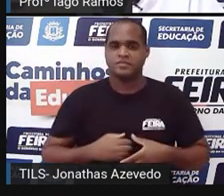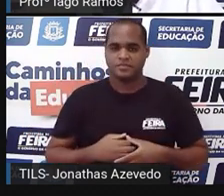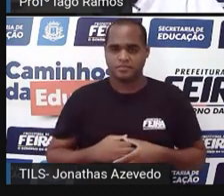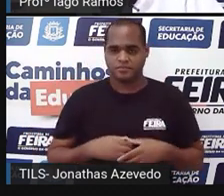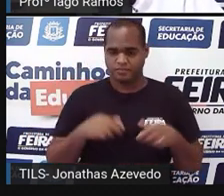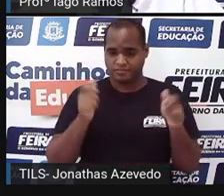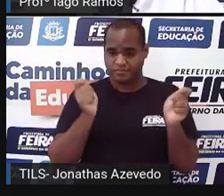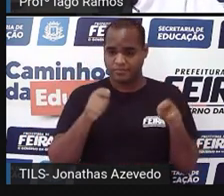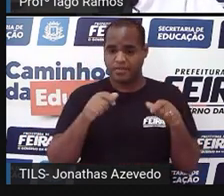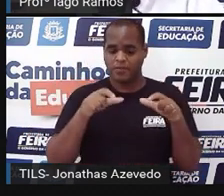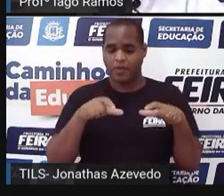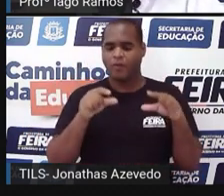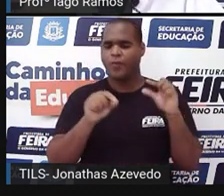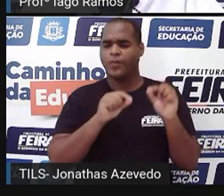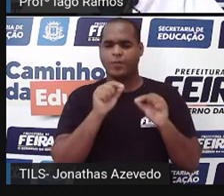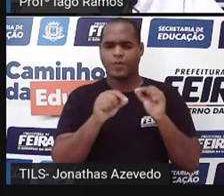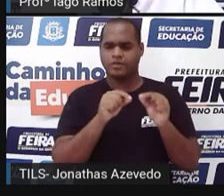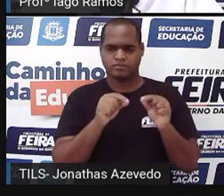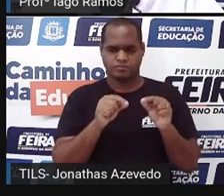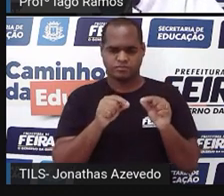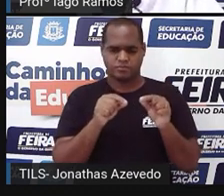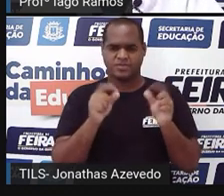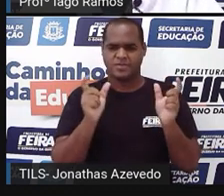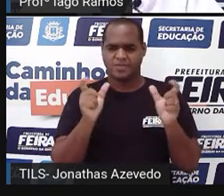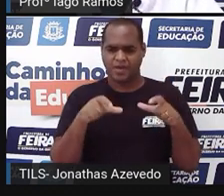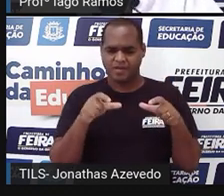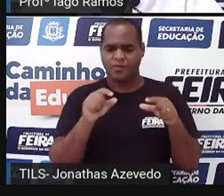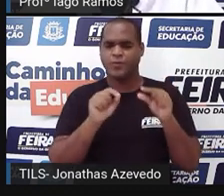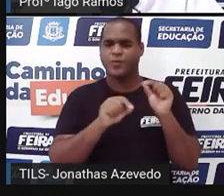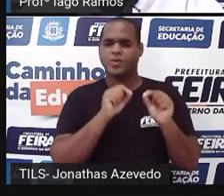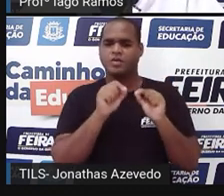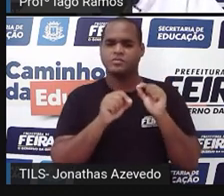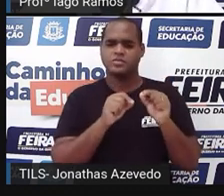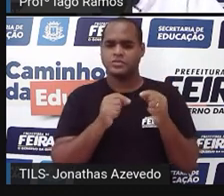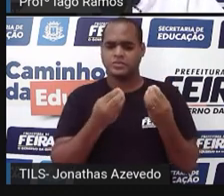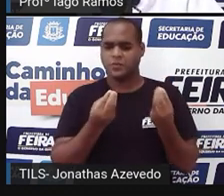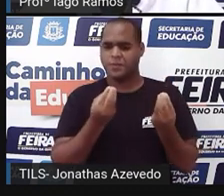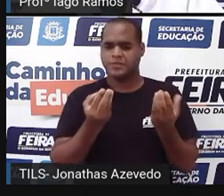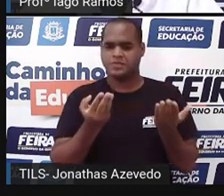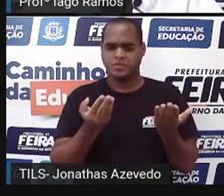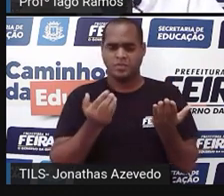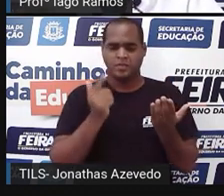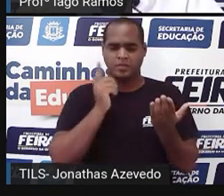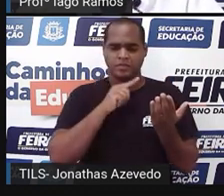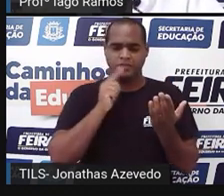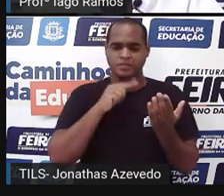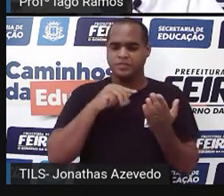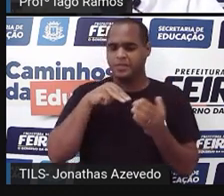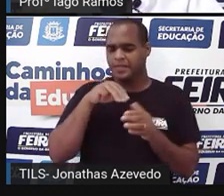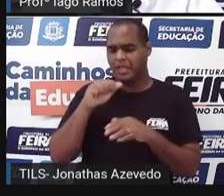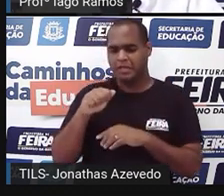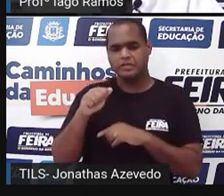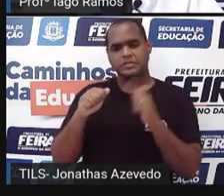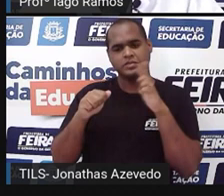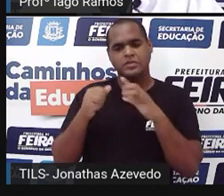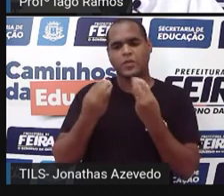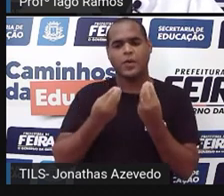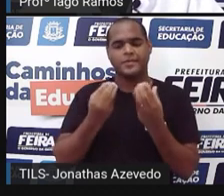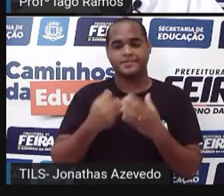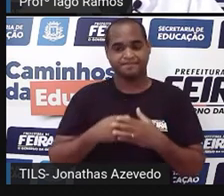e dá para usar isso onde não é um dia que dá para usar essa coisa da média aritmética